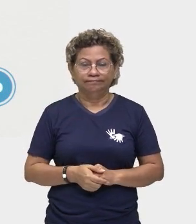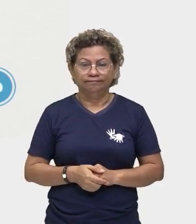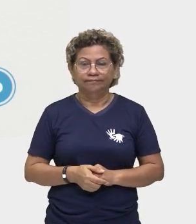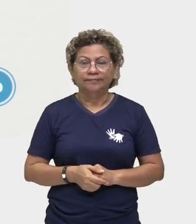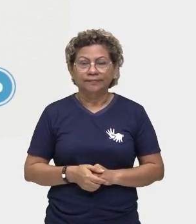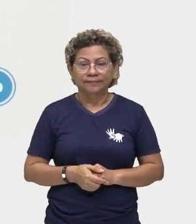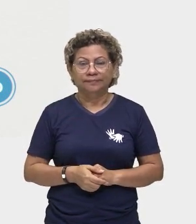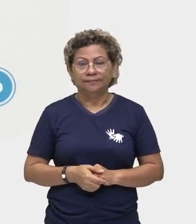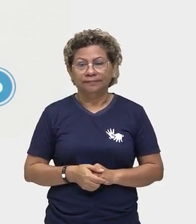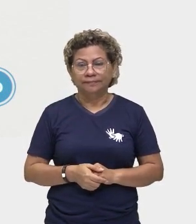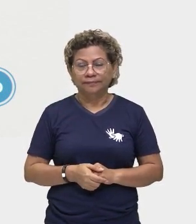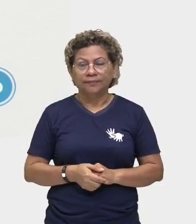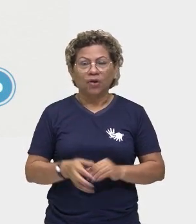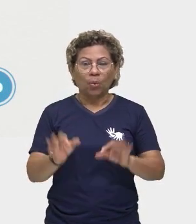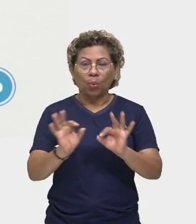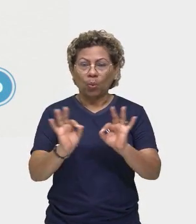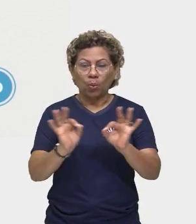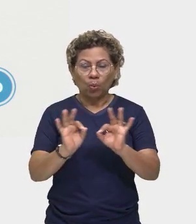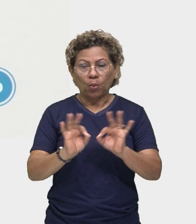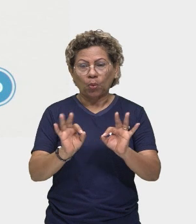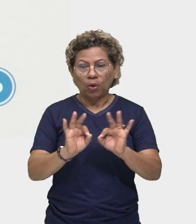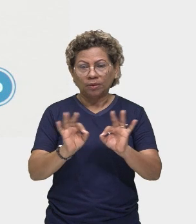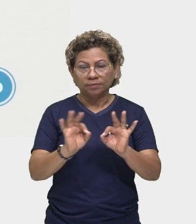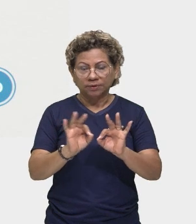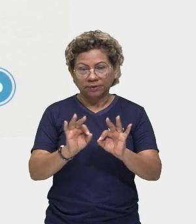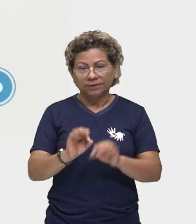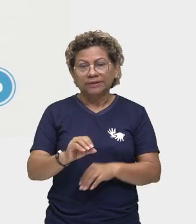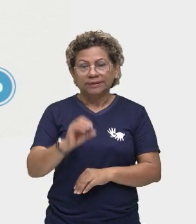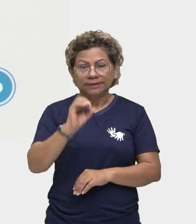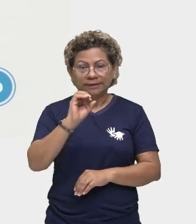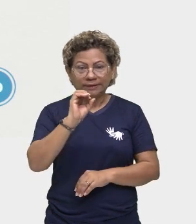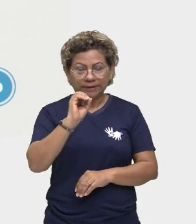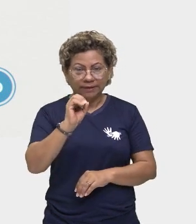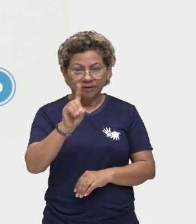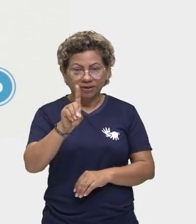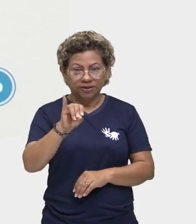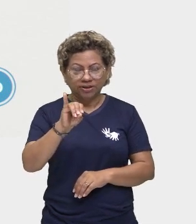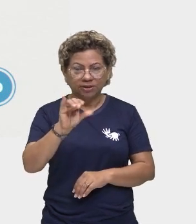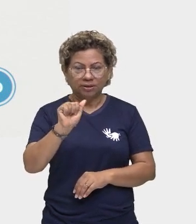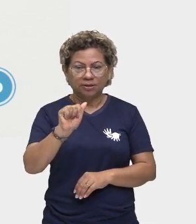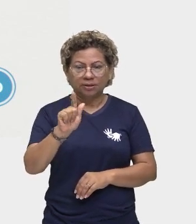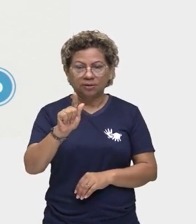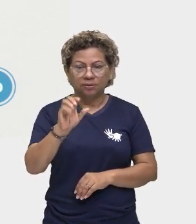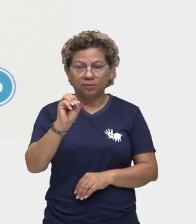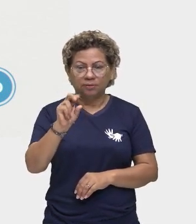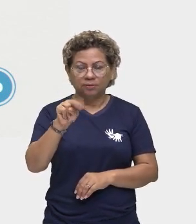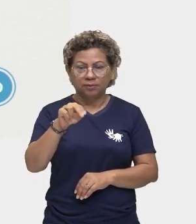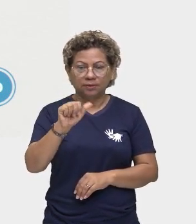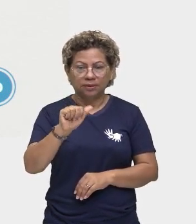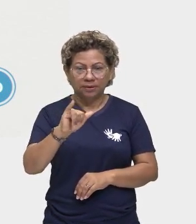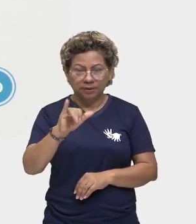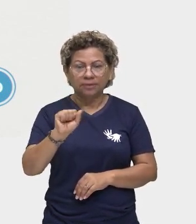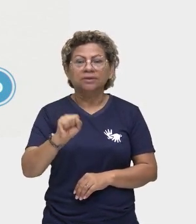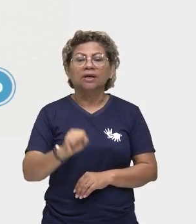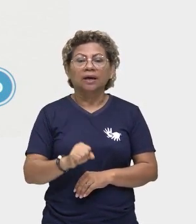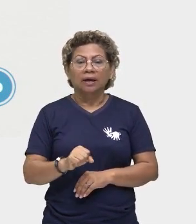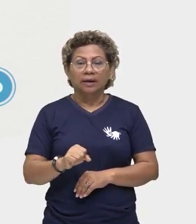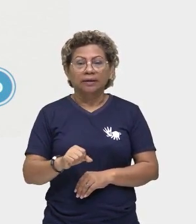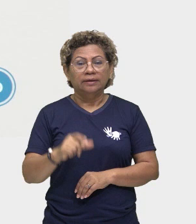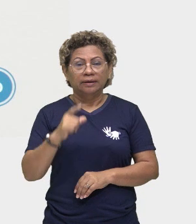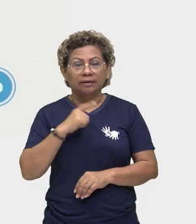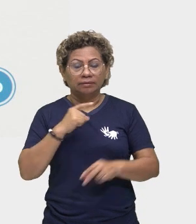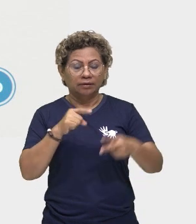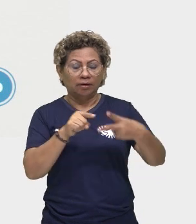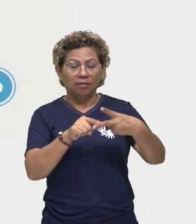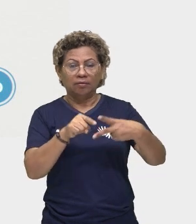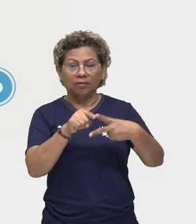né? Vai ser igual a 60 graus. Todos os ângulos vão ter a mesma medida de 60 graus. Quadrilátero possui quantos lados?